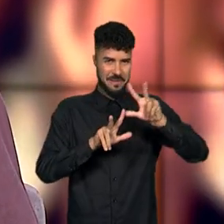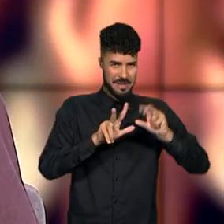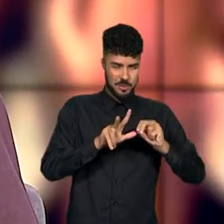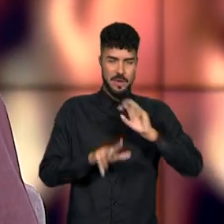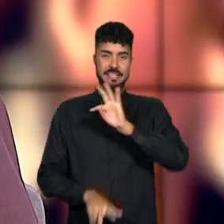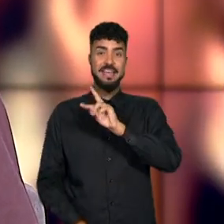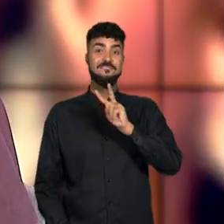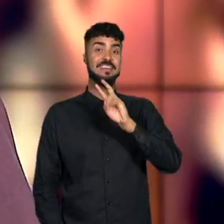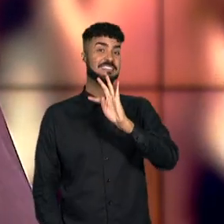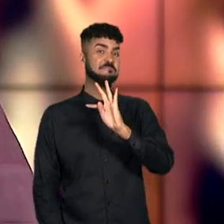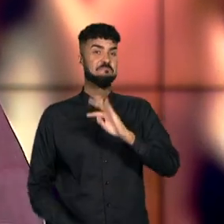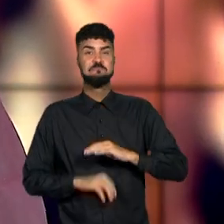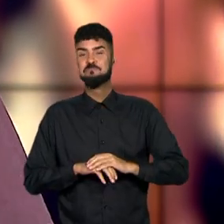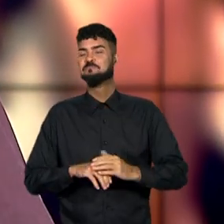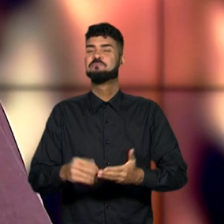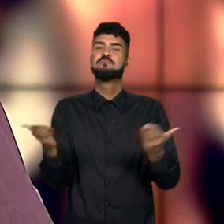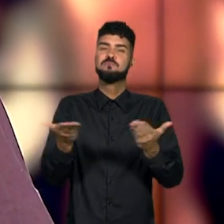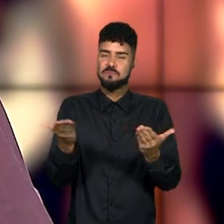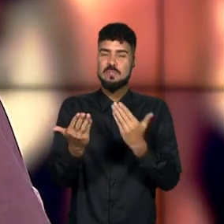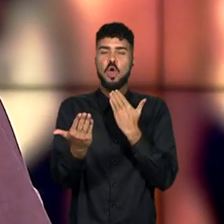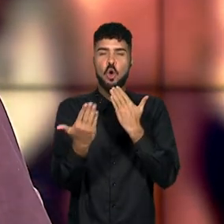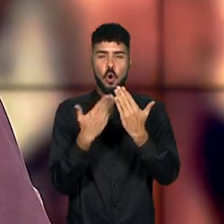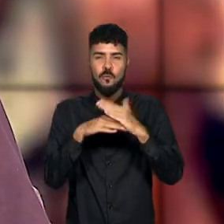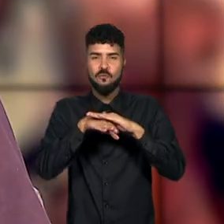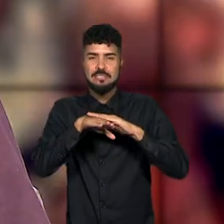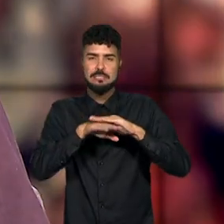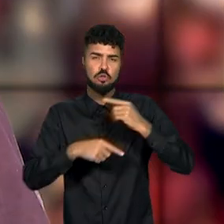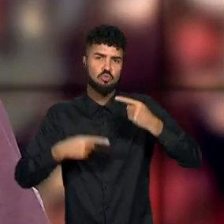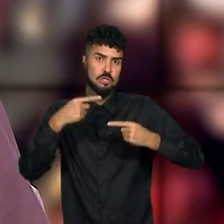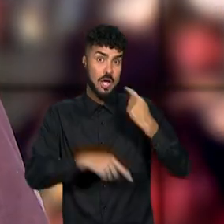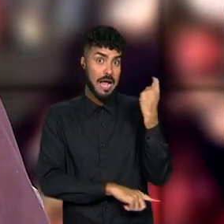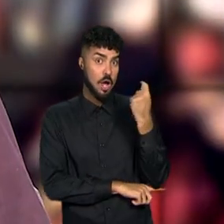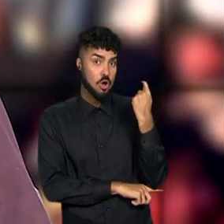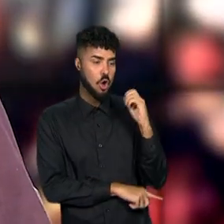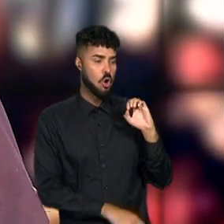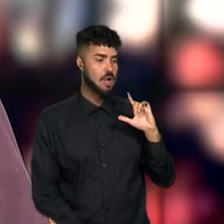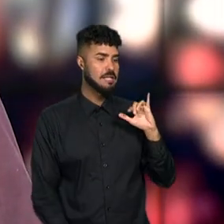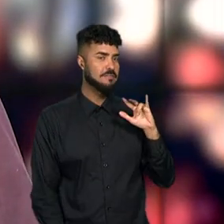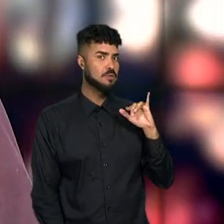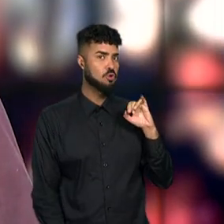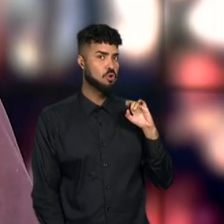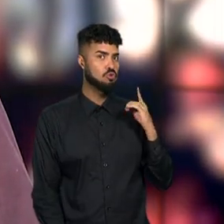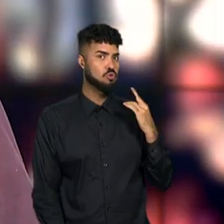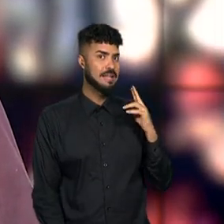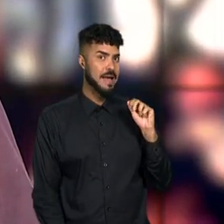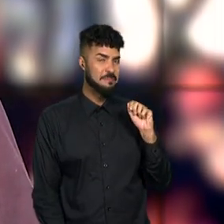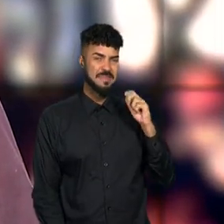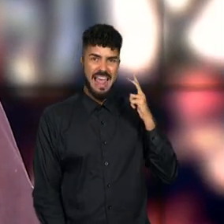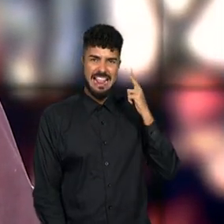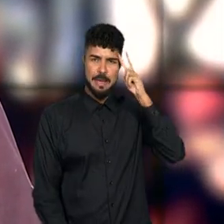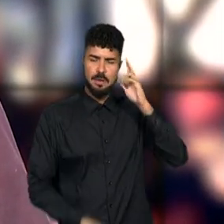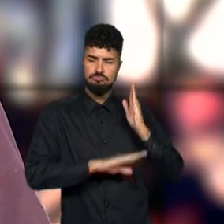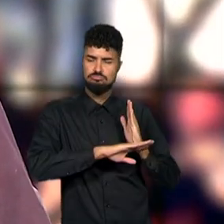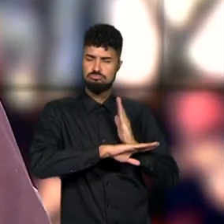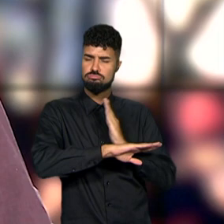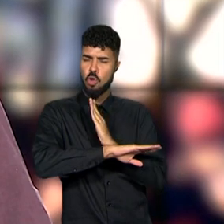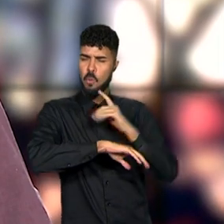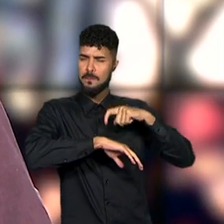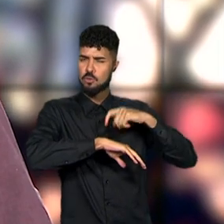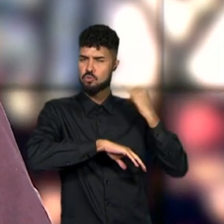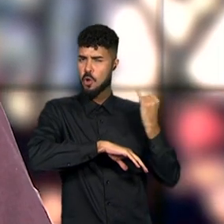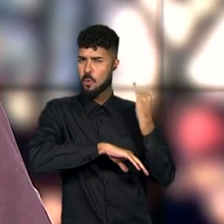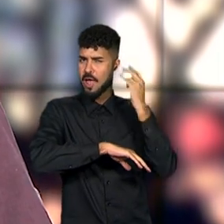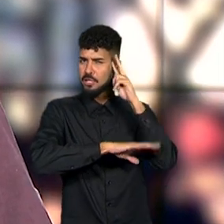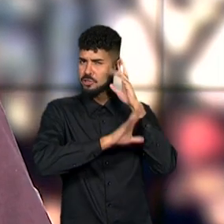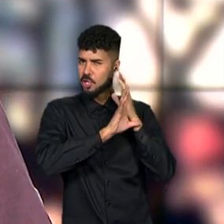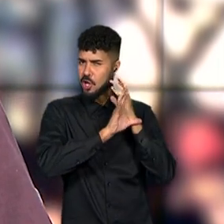TVT. E hoje vamos conversar com o político gaúcho Olívio Dutra e relembrar momentos importantes da história e falar